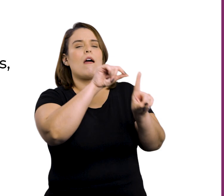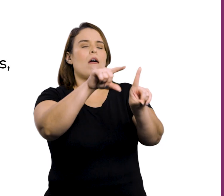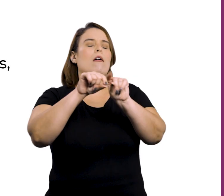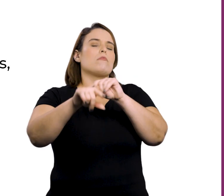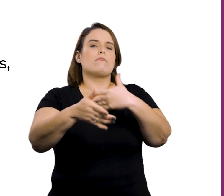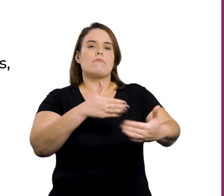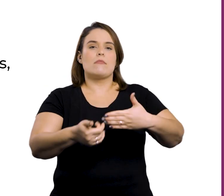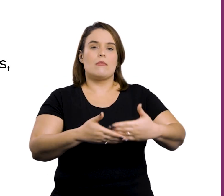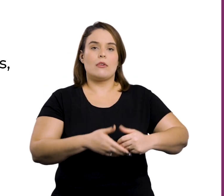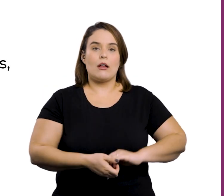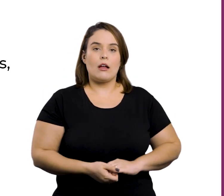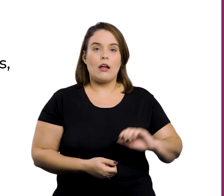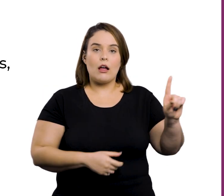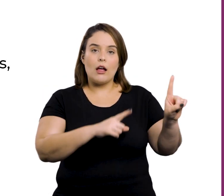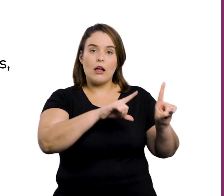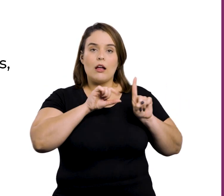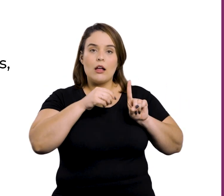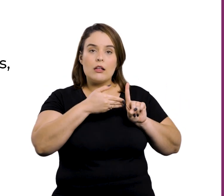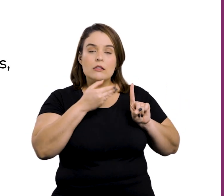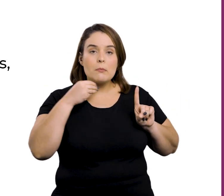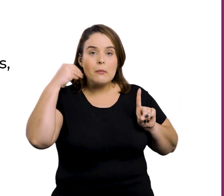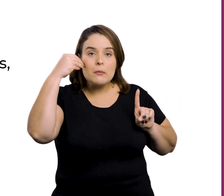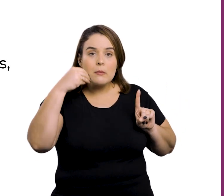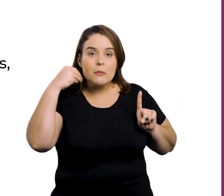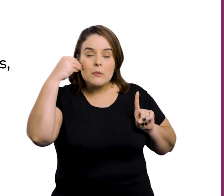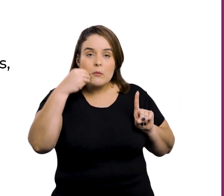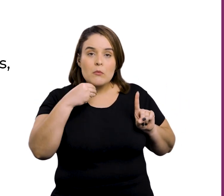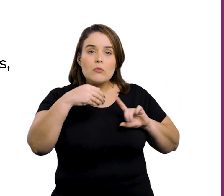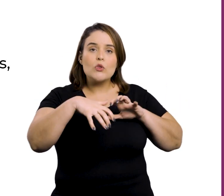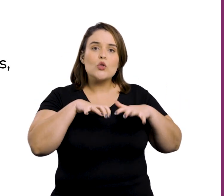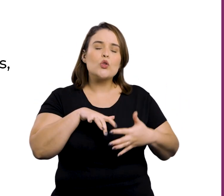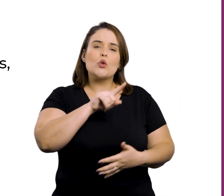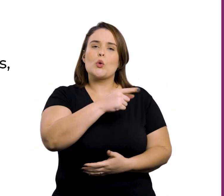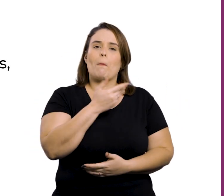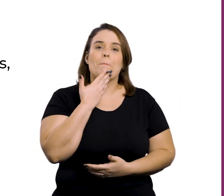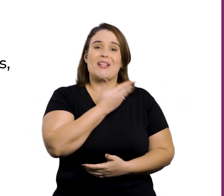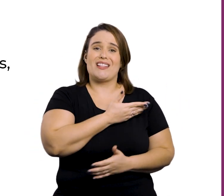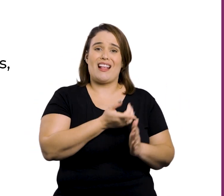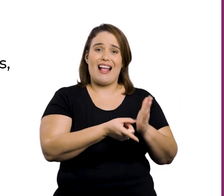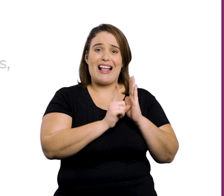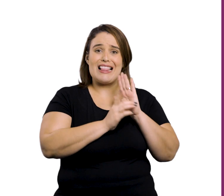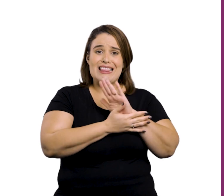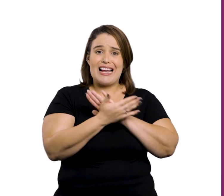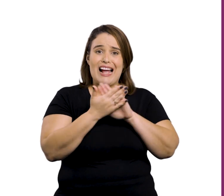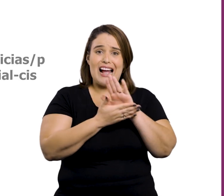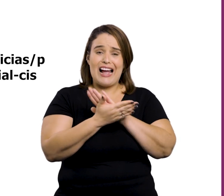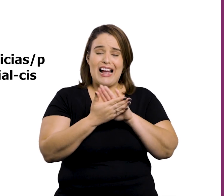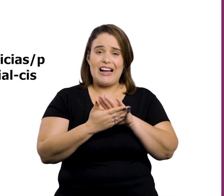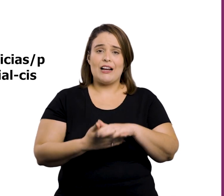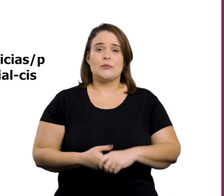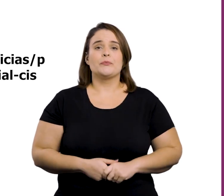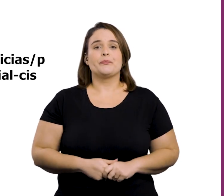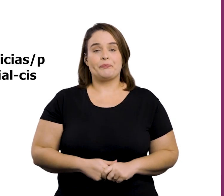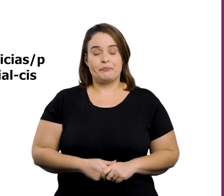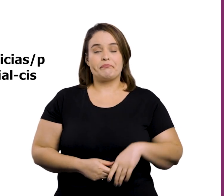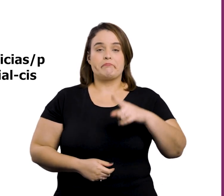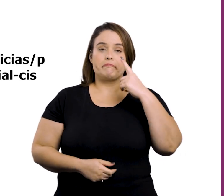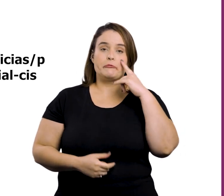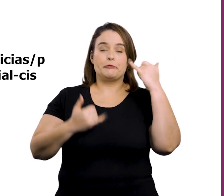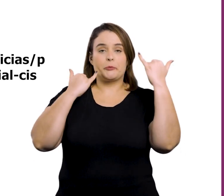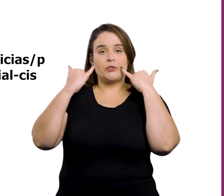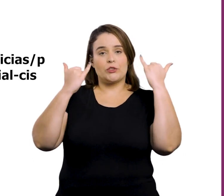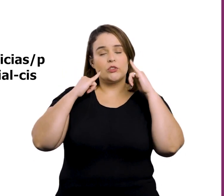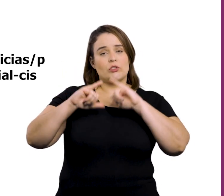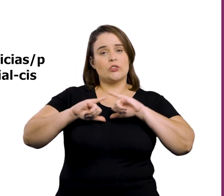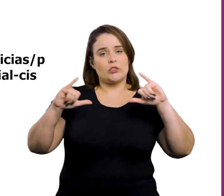escolhidos aleatoriamente, em cobaias de experimentos sociais sem prévio consentimento. Ver informativo da Rede